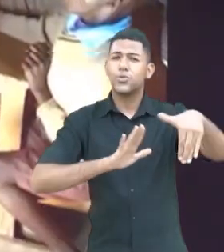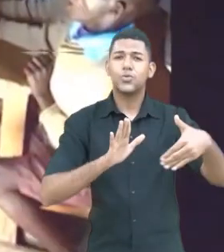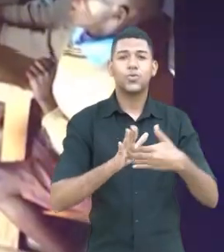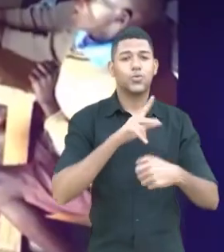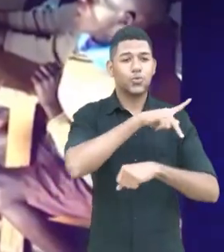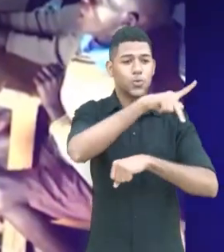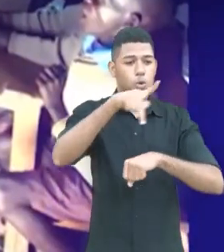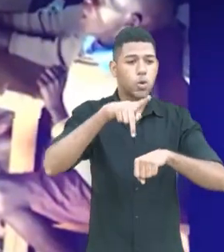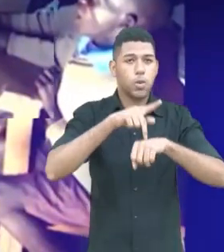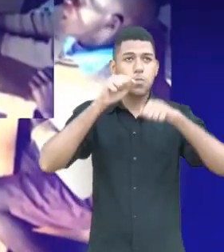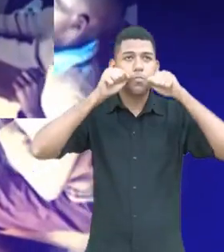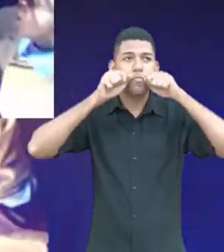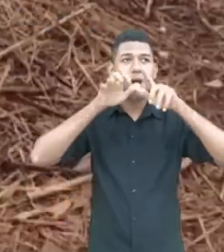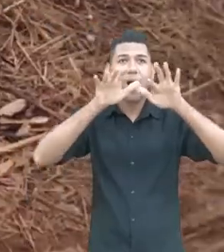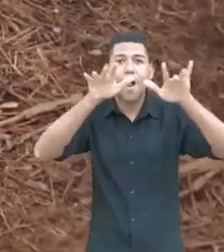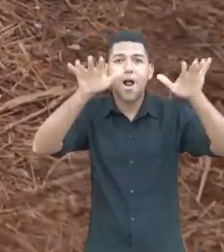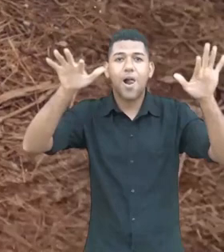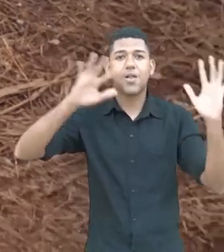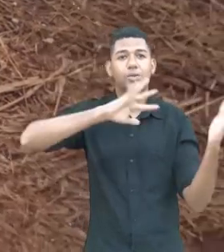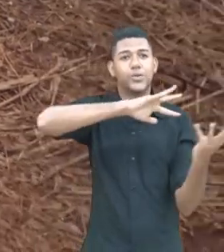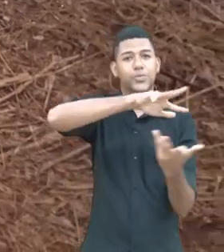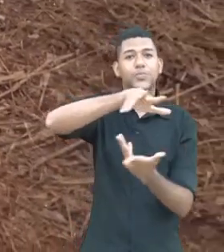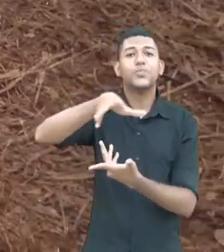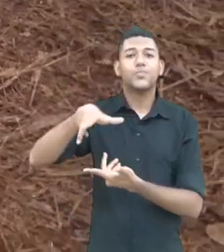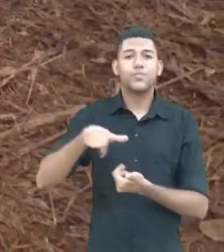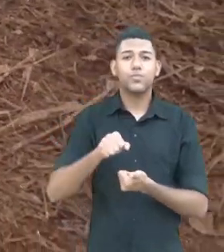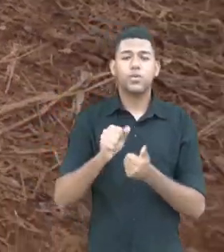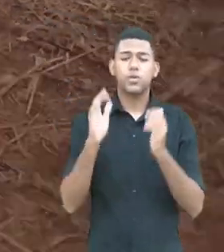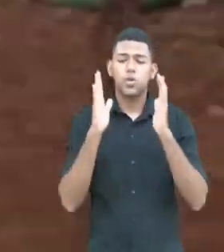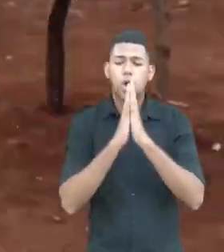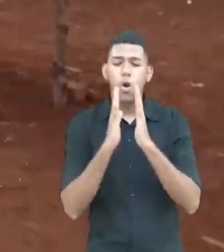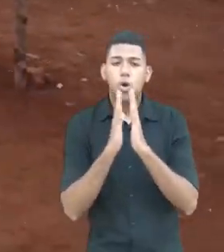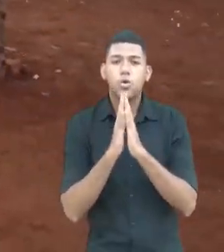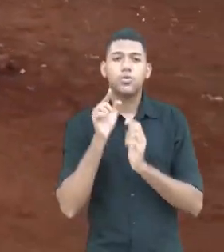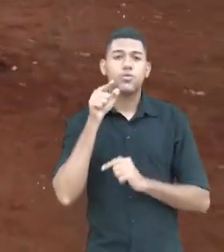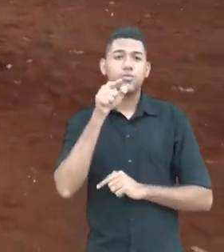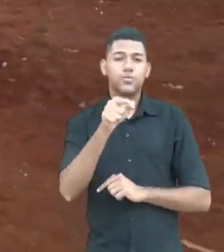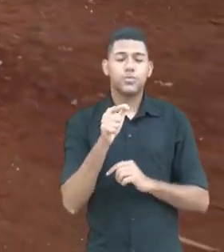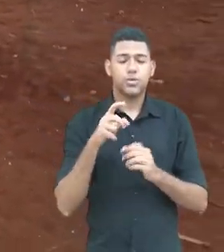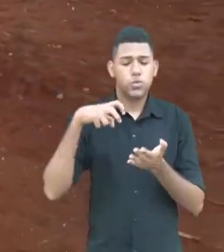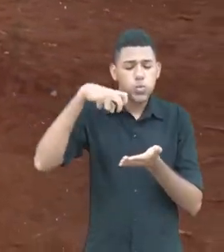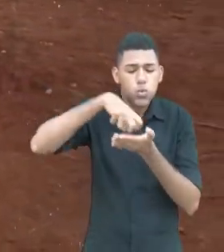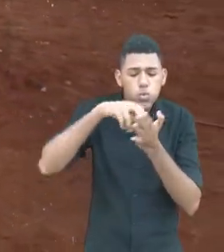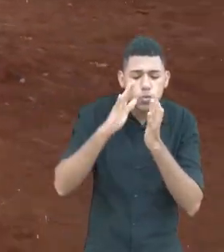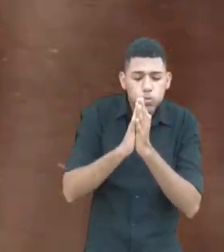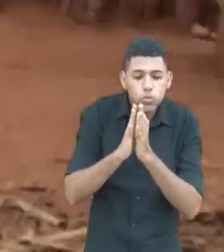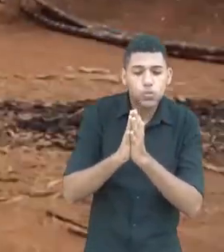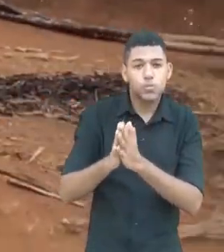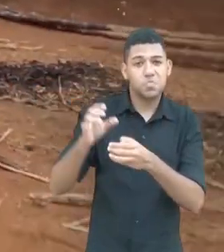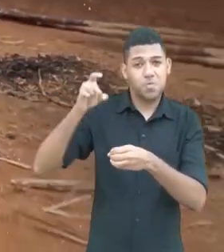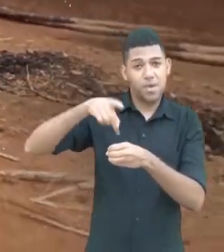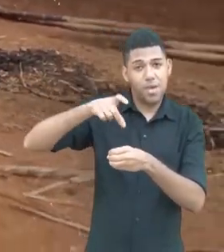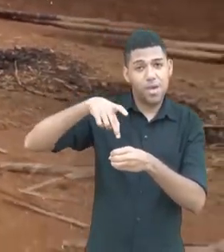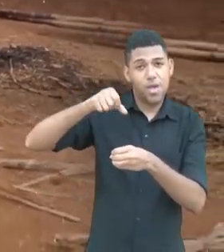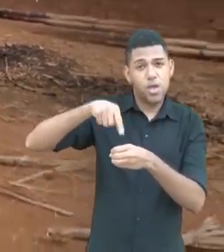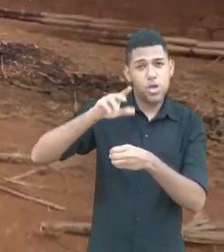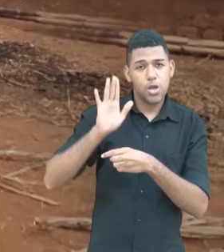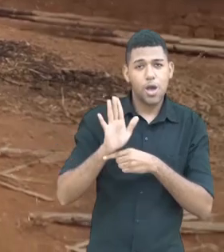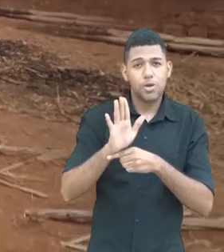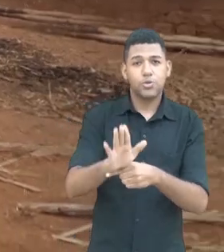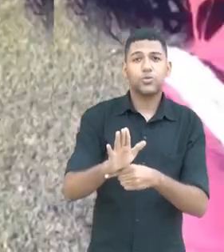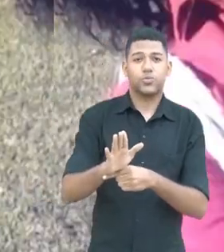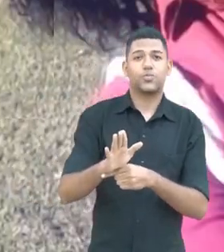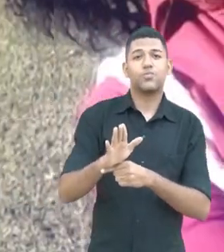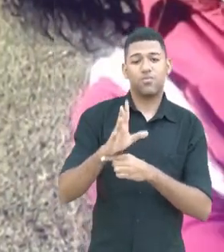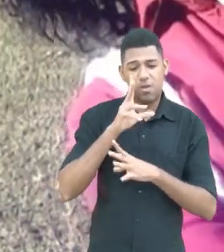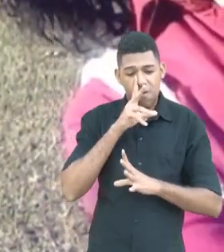países espalhados pelo mundo. Através das orações, intercessões, contribuições e do empenho de